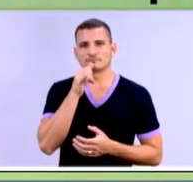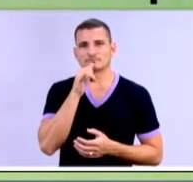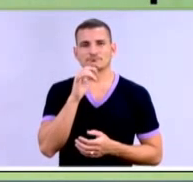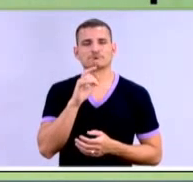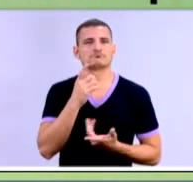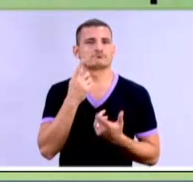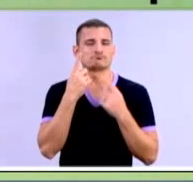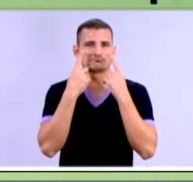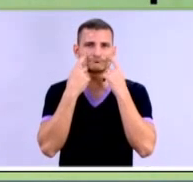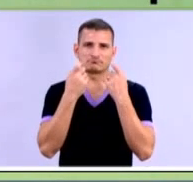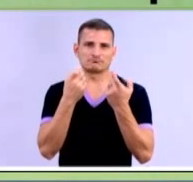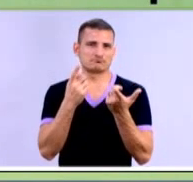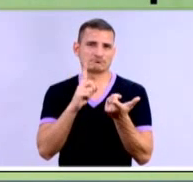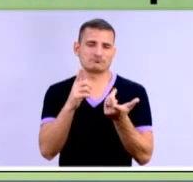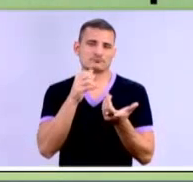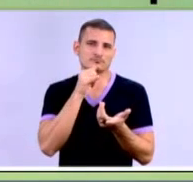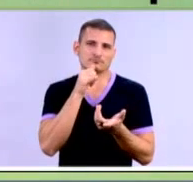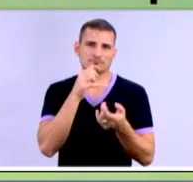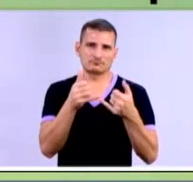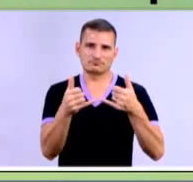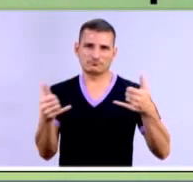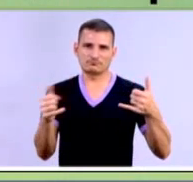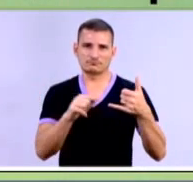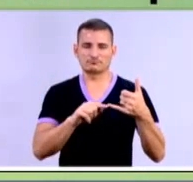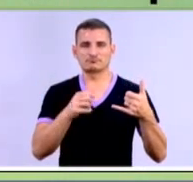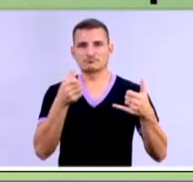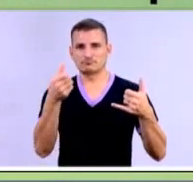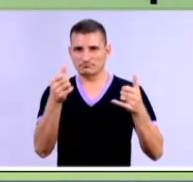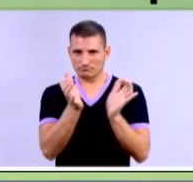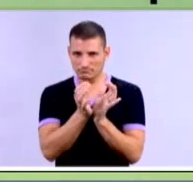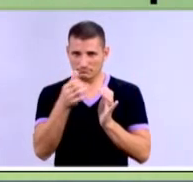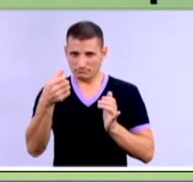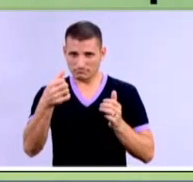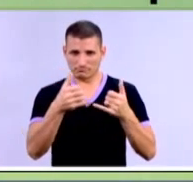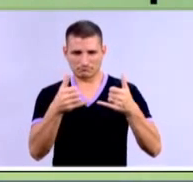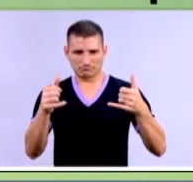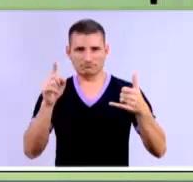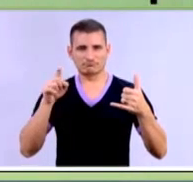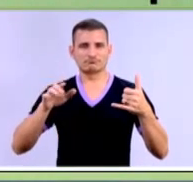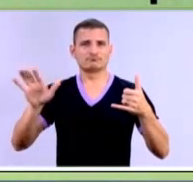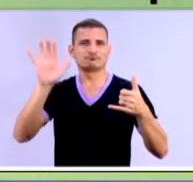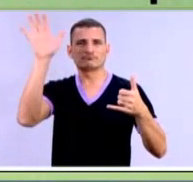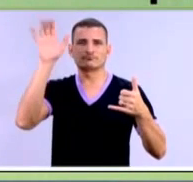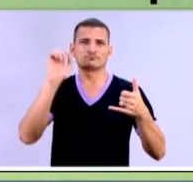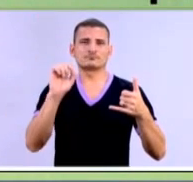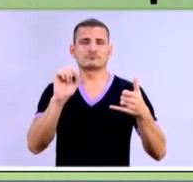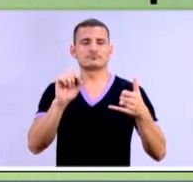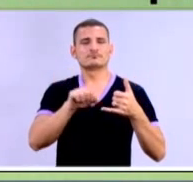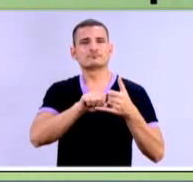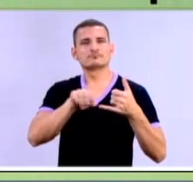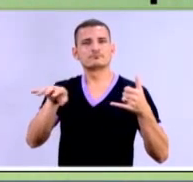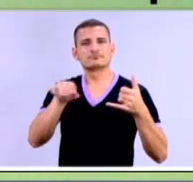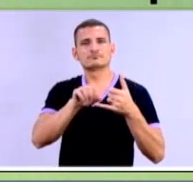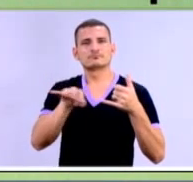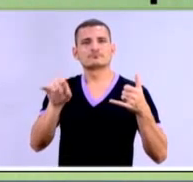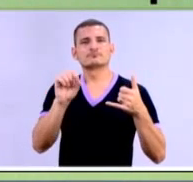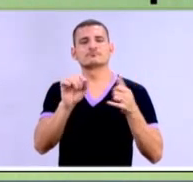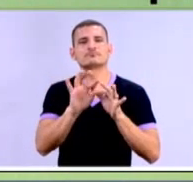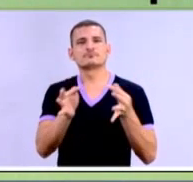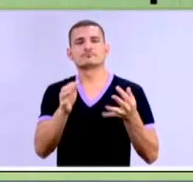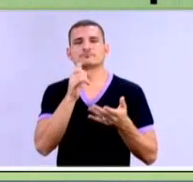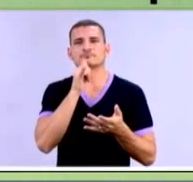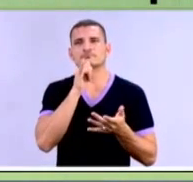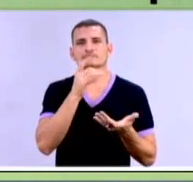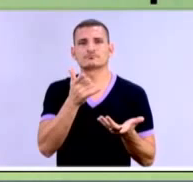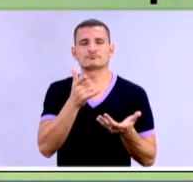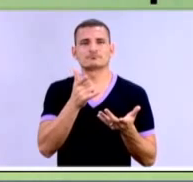coloque necessariamente um cabo de categoria 6, que é um cabo mais caro, para trafegar algo que seja mais simples, como por